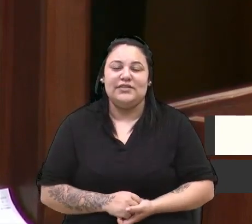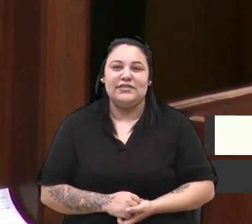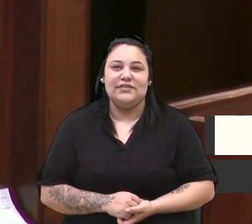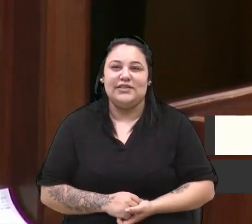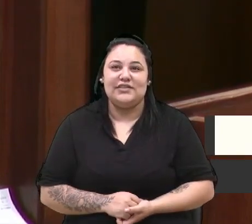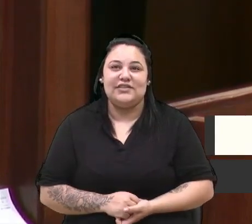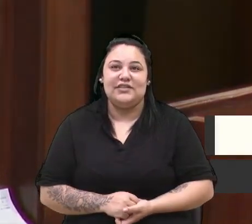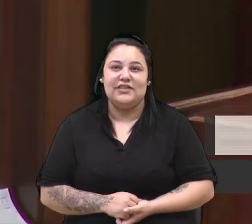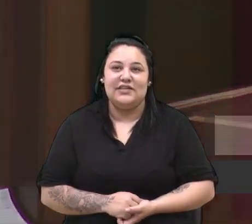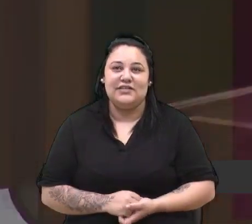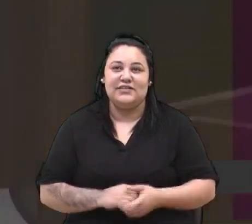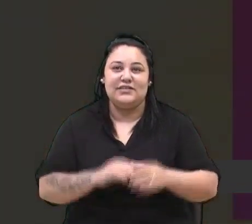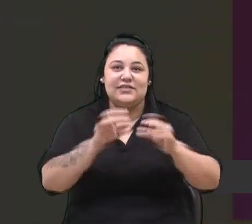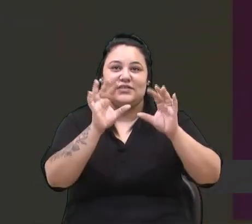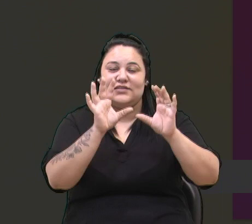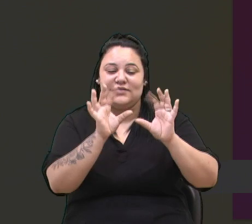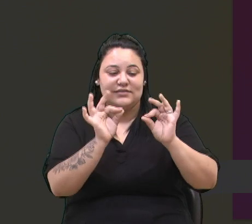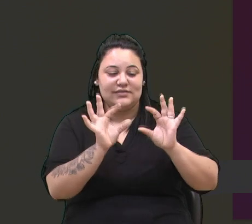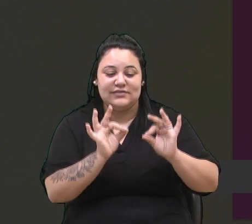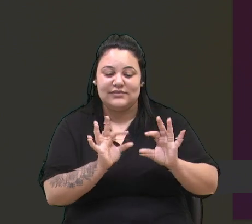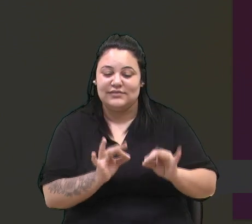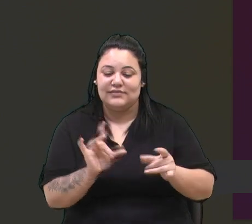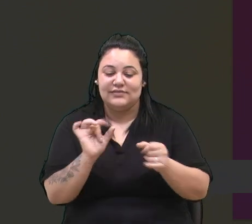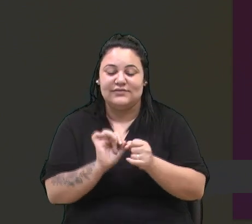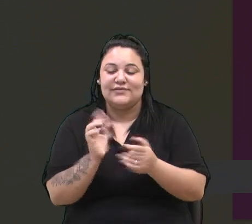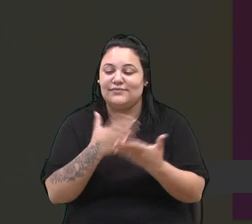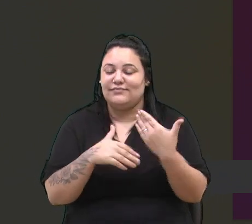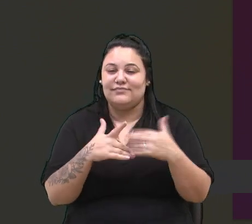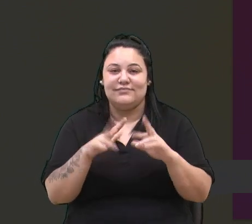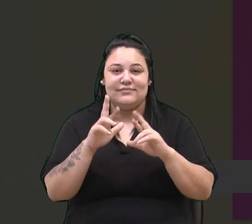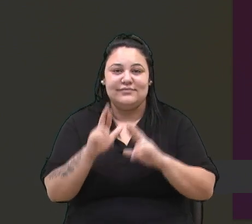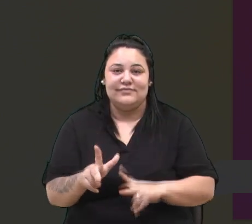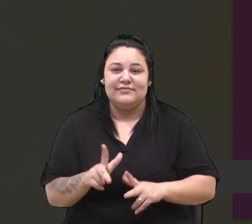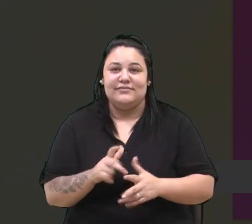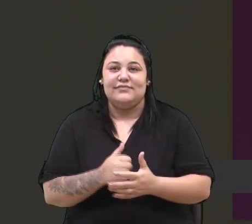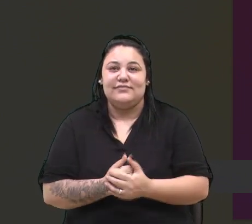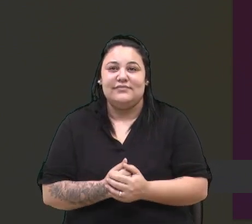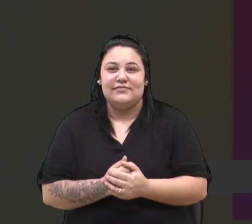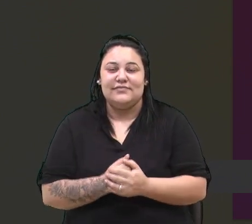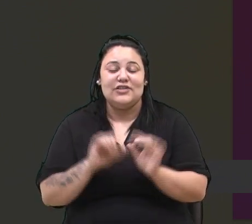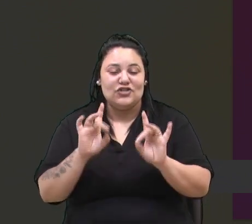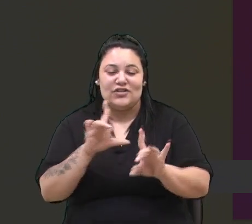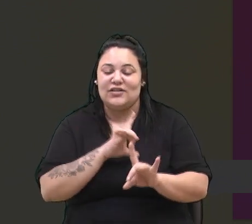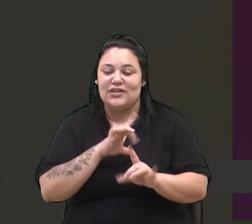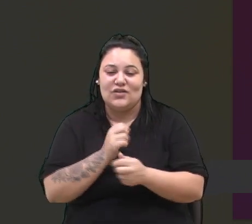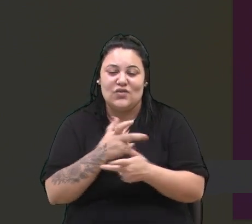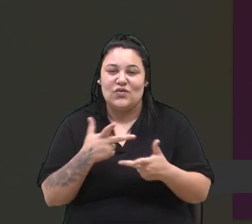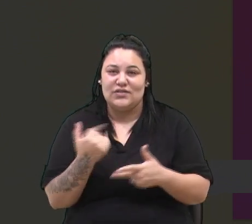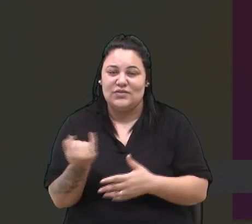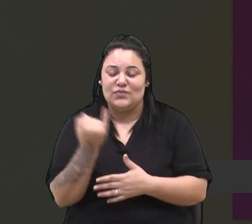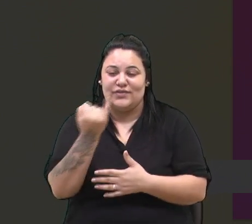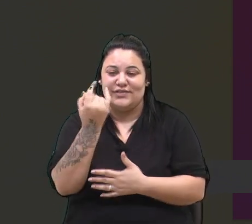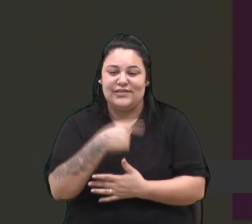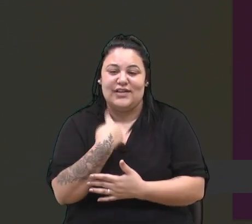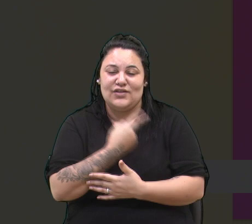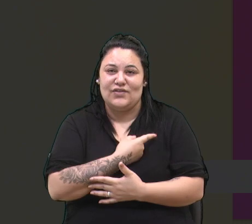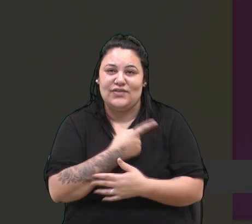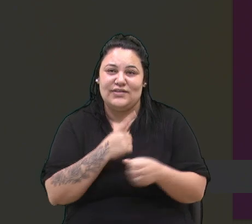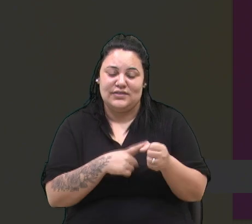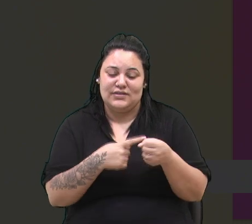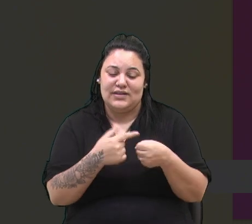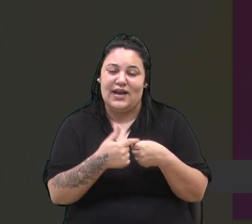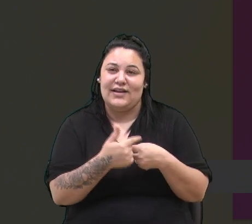Esses detalhes, eles fazem toda a diferença, porque a gente só vai ter coisas grandes na nossa cidade se a gente cuidar das